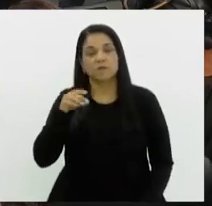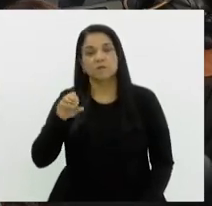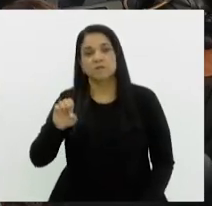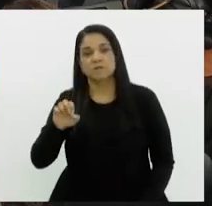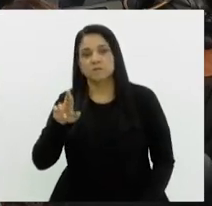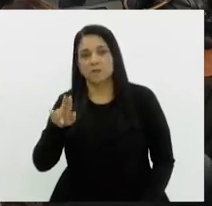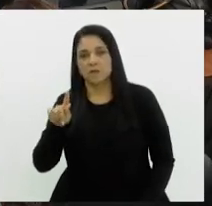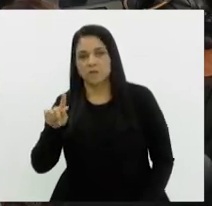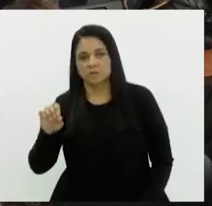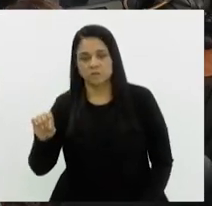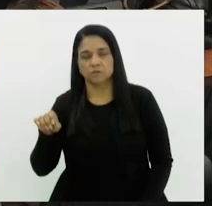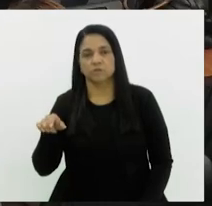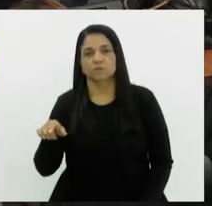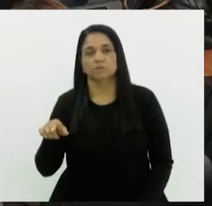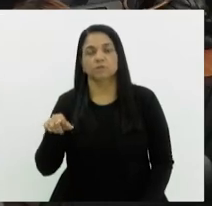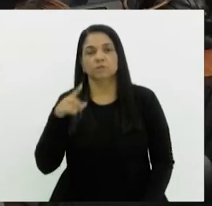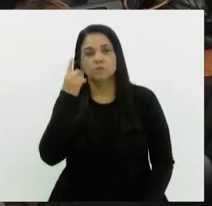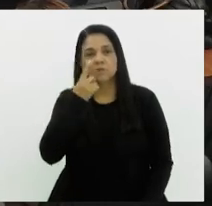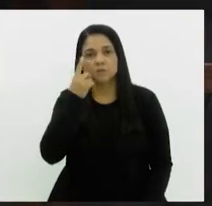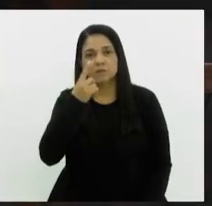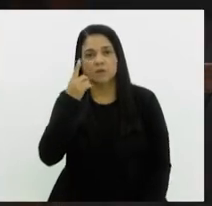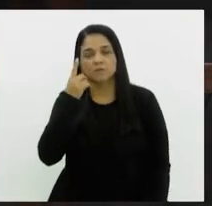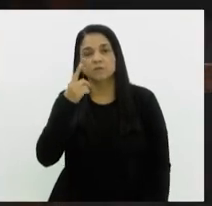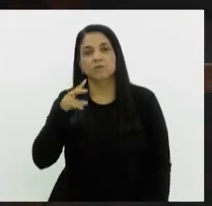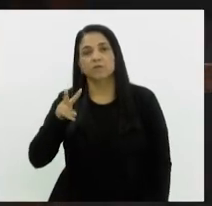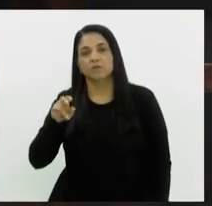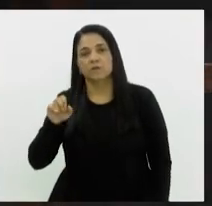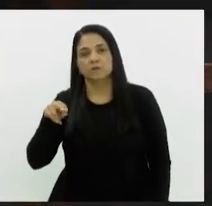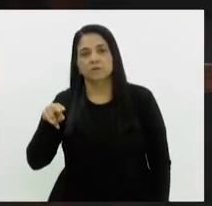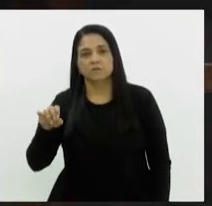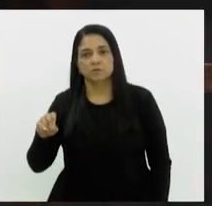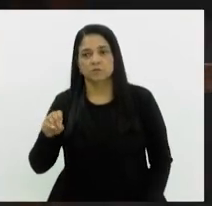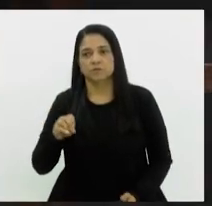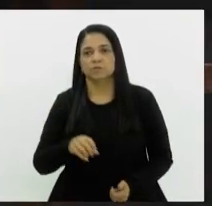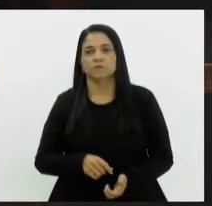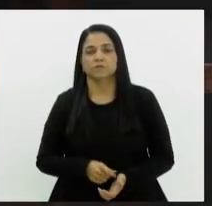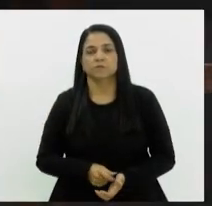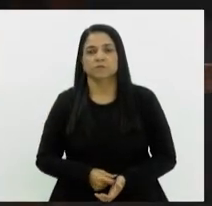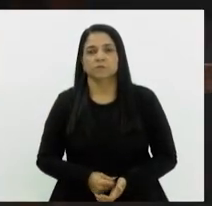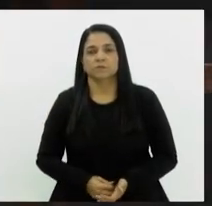Serginho, deputado Vinícius Cozzolino,